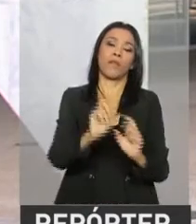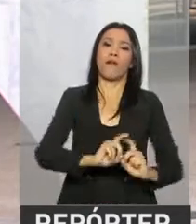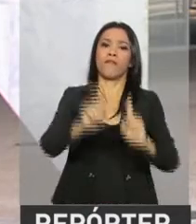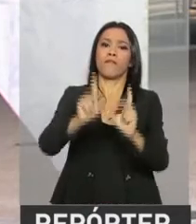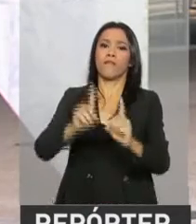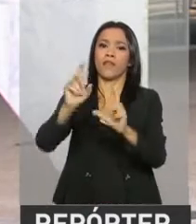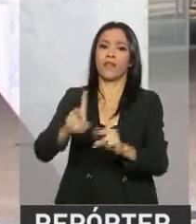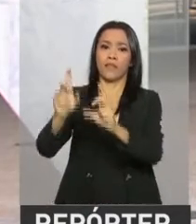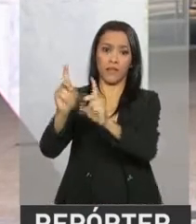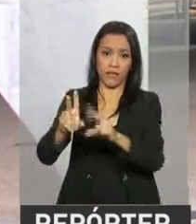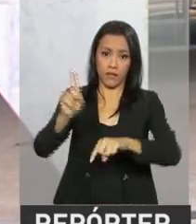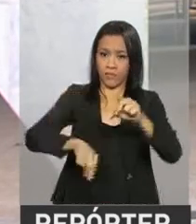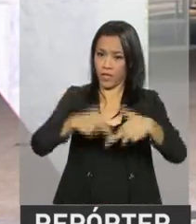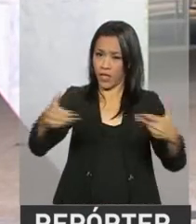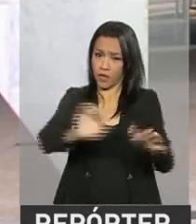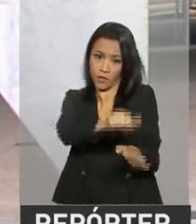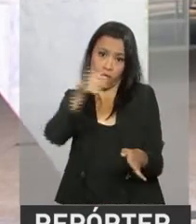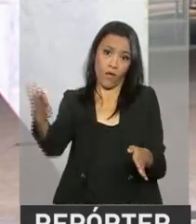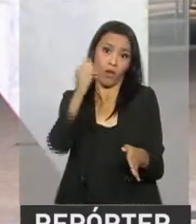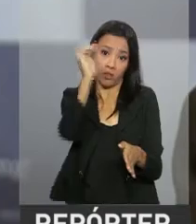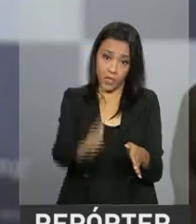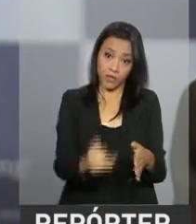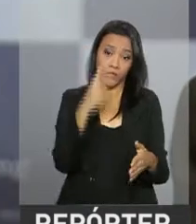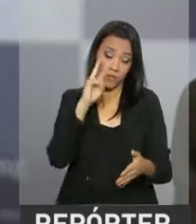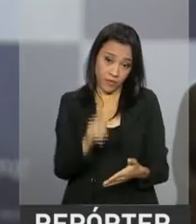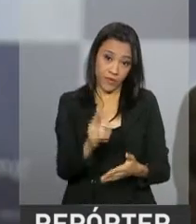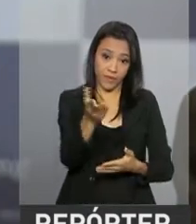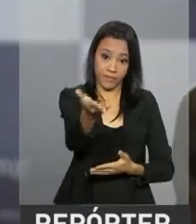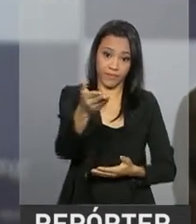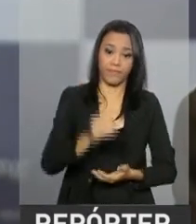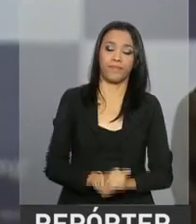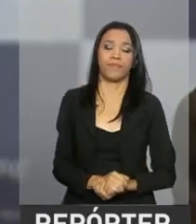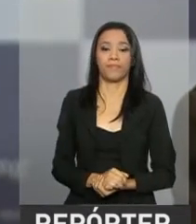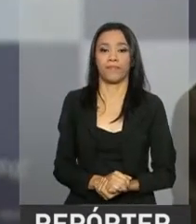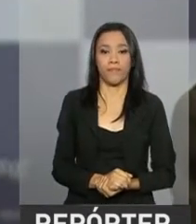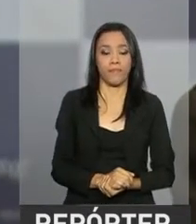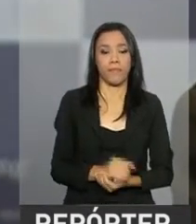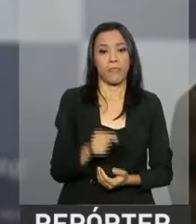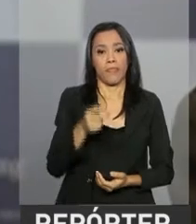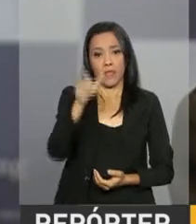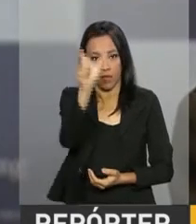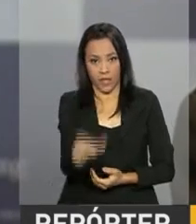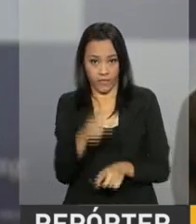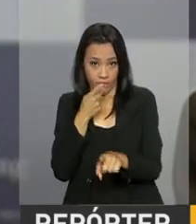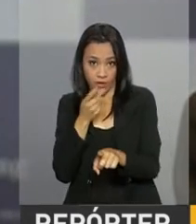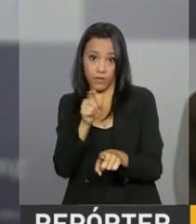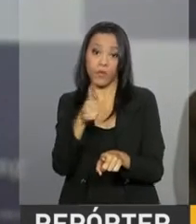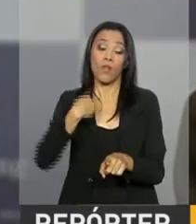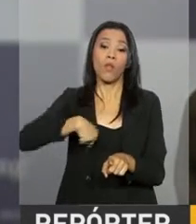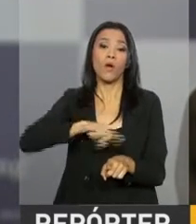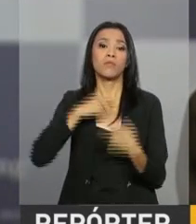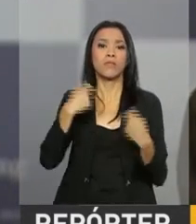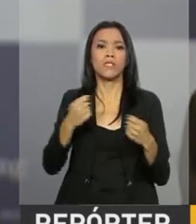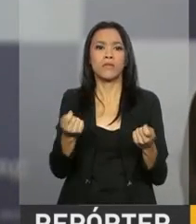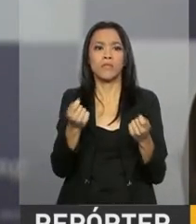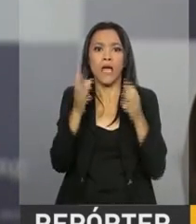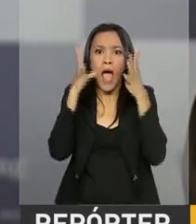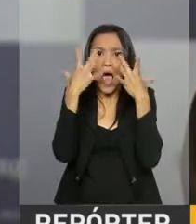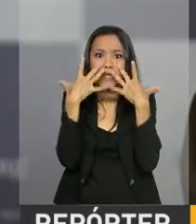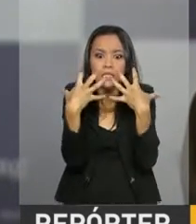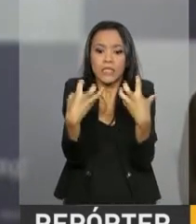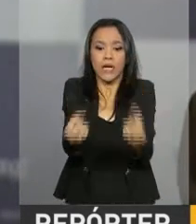exportações brasileiras. Vamos ouvi-lo. Nós temos que atrair